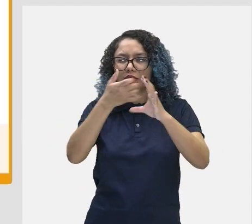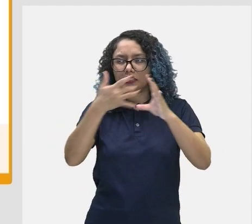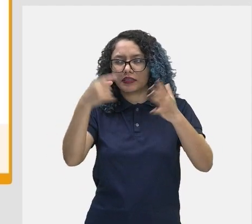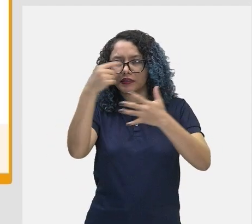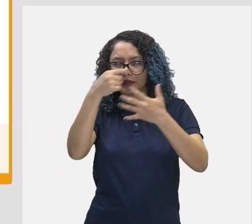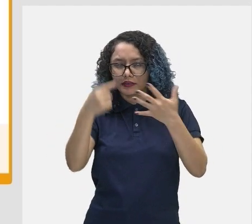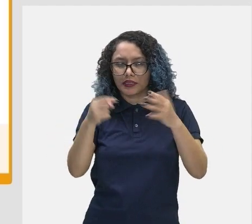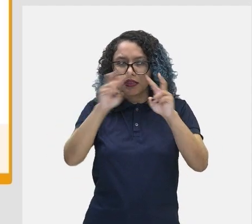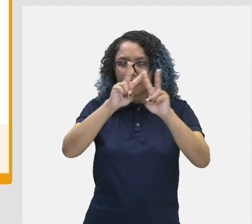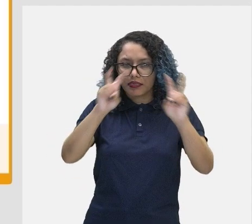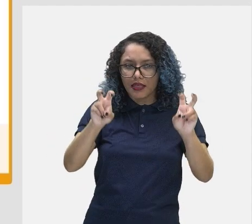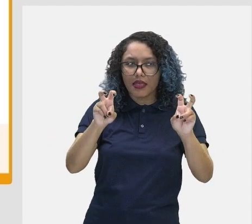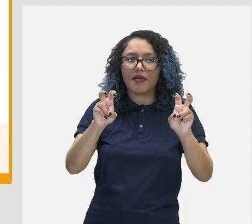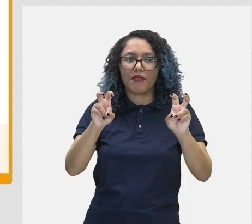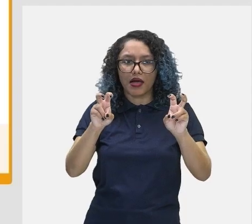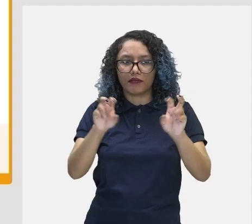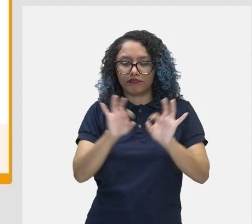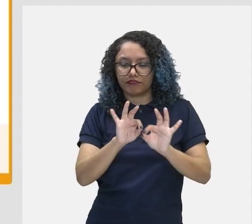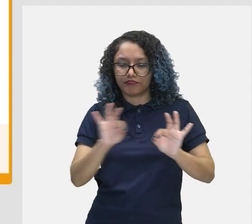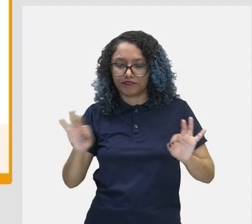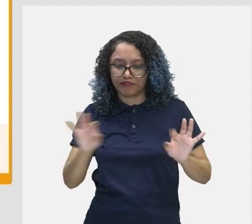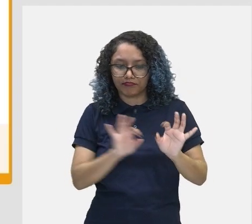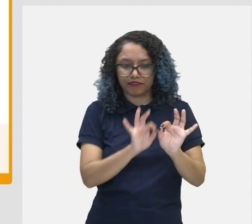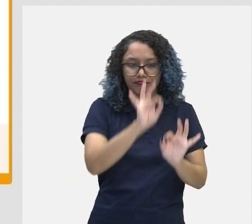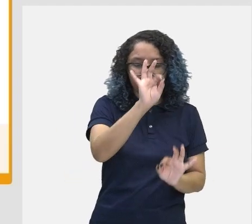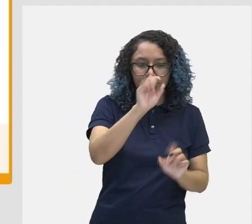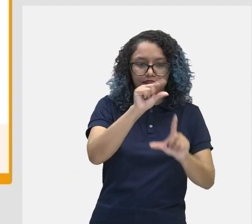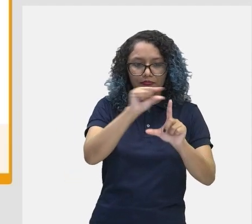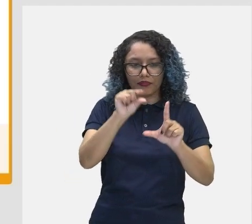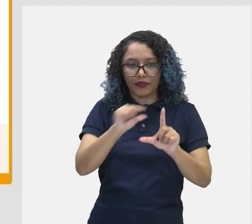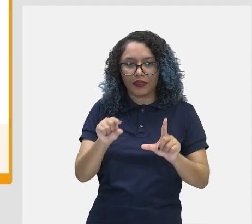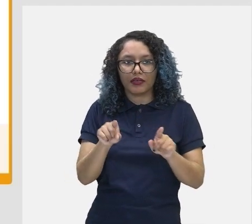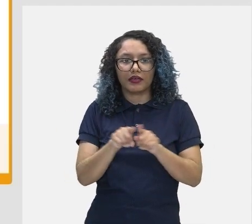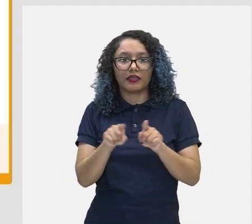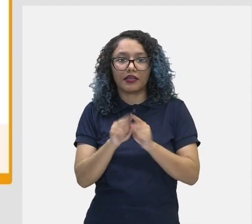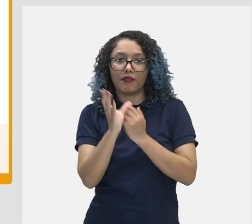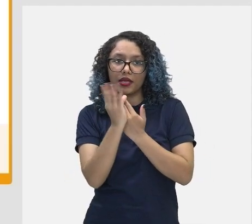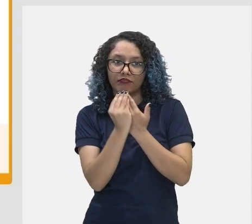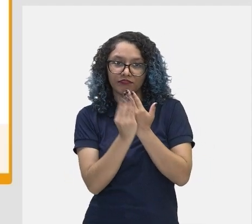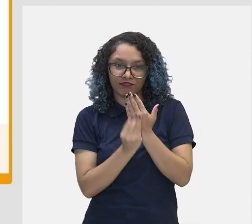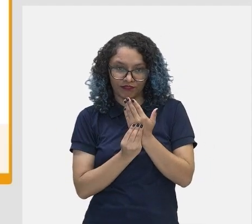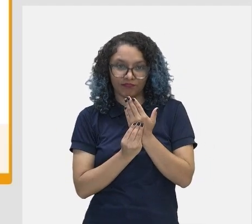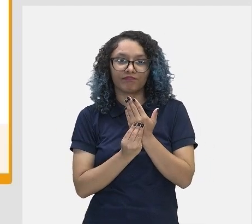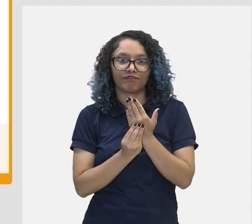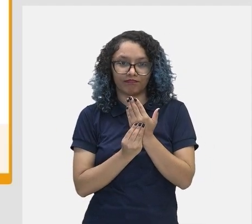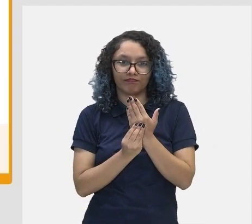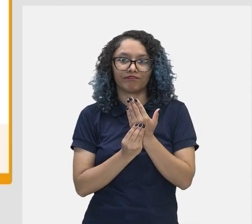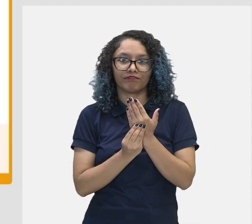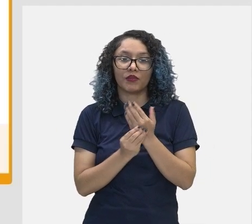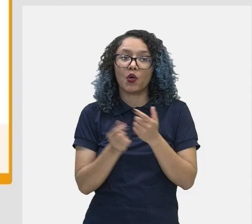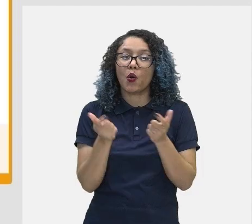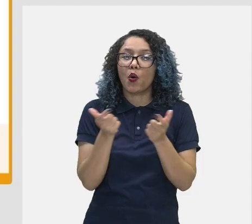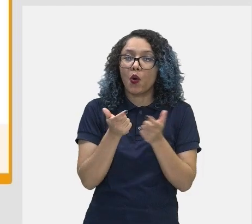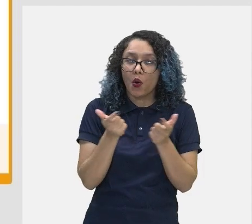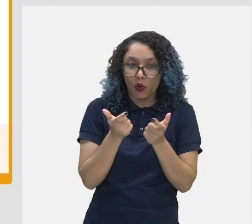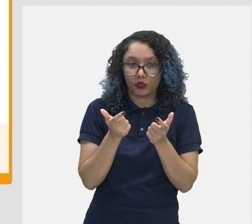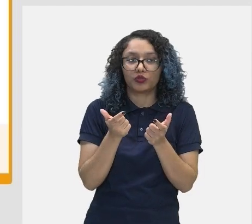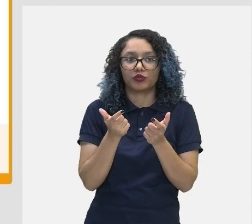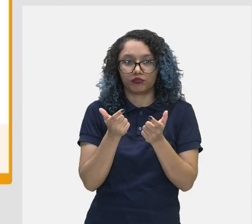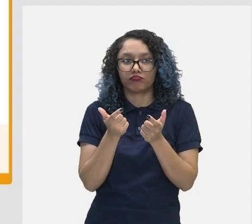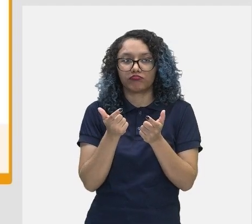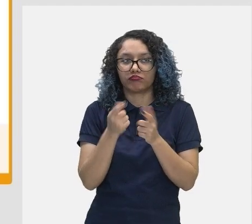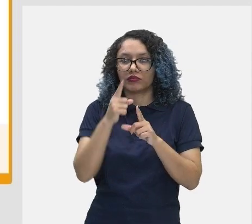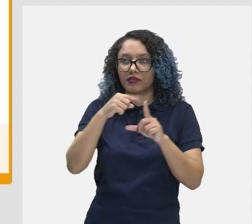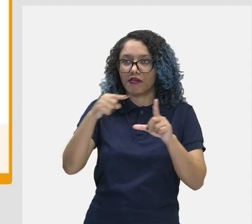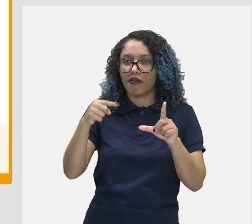título, eixo, legenda e a fonte, tá certo? De onde vem esse gráfico, tá? E esses